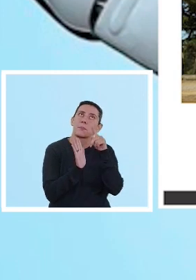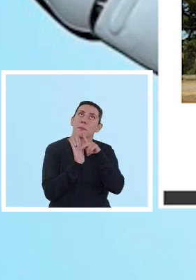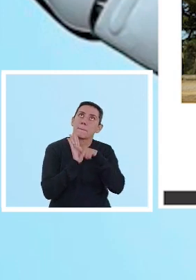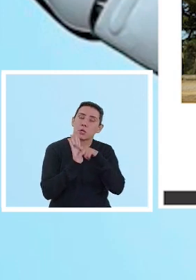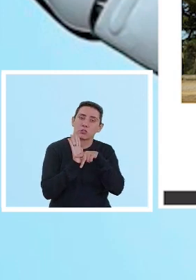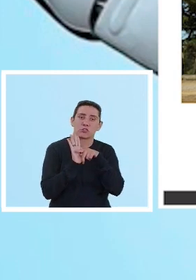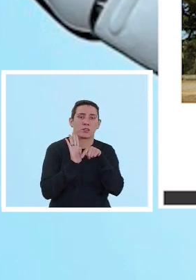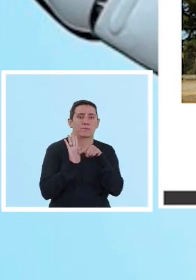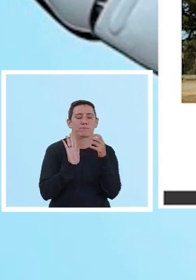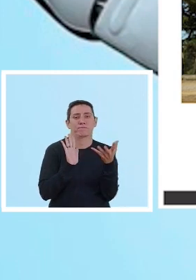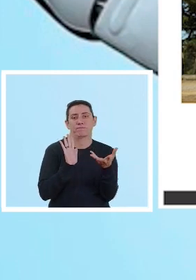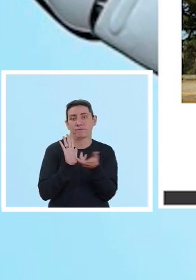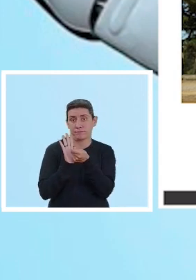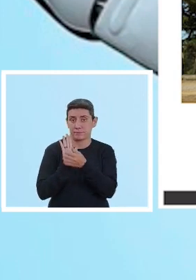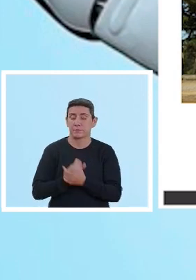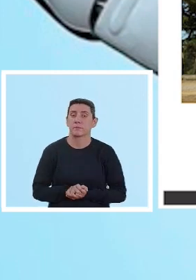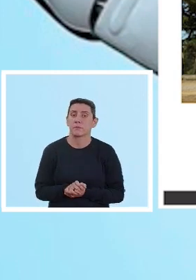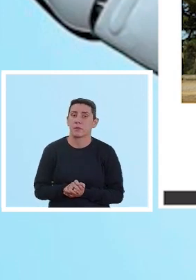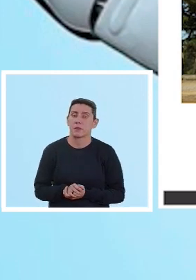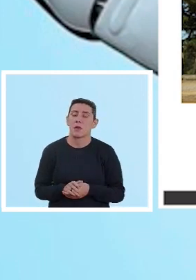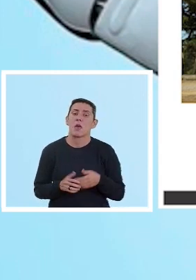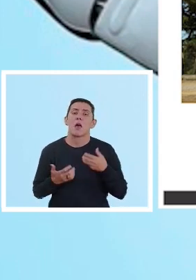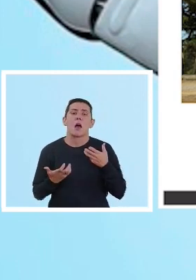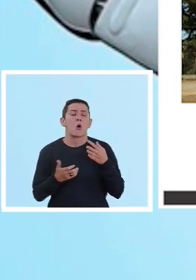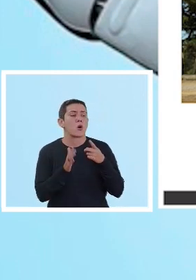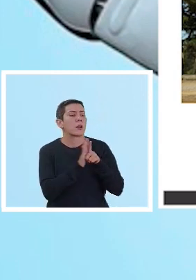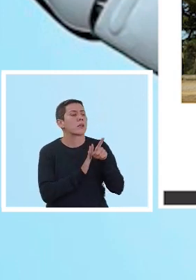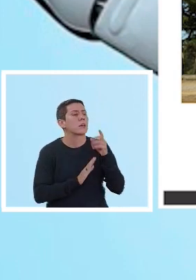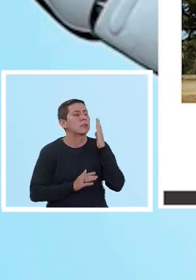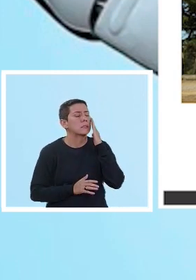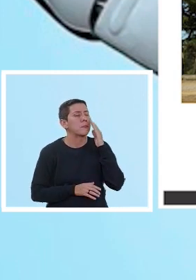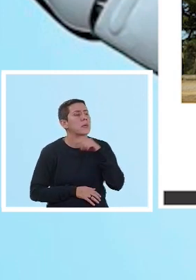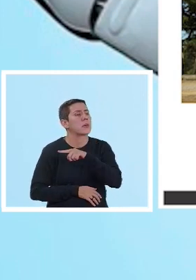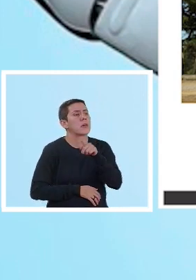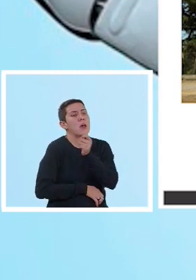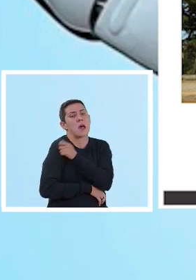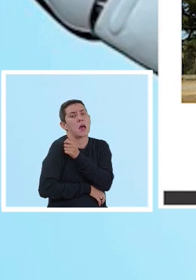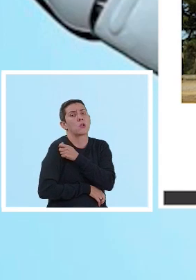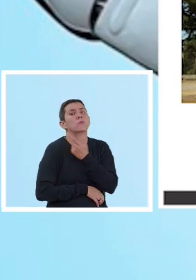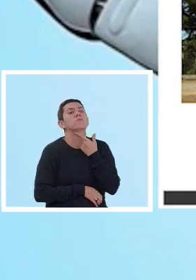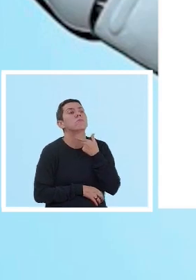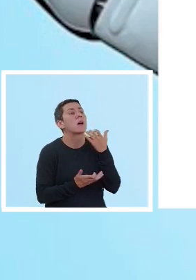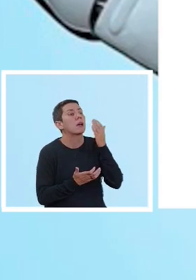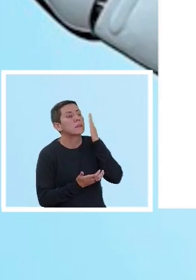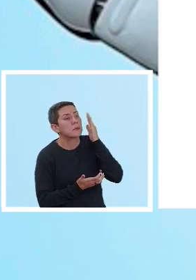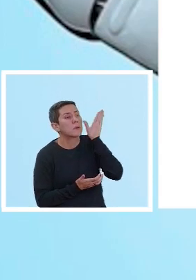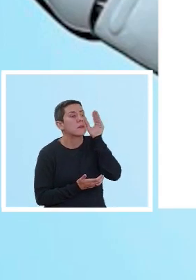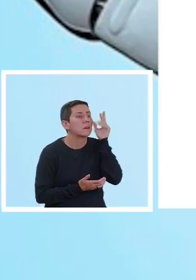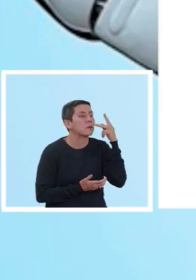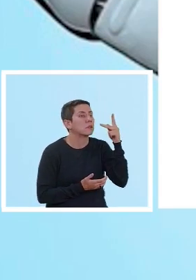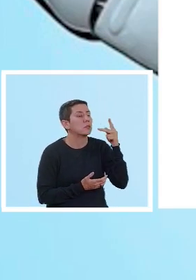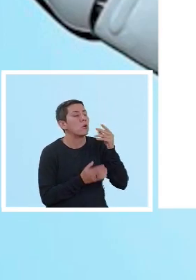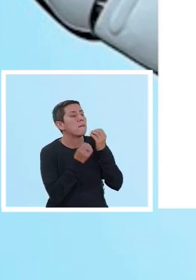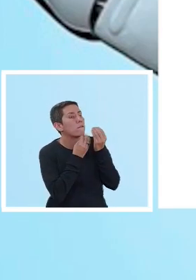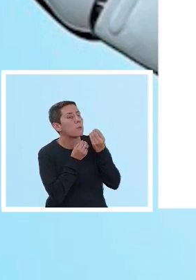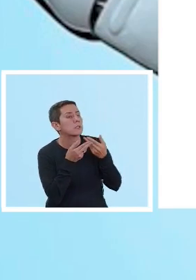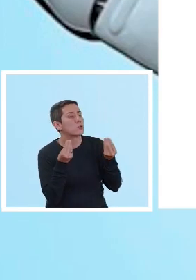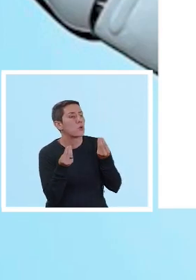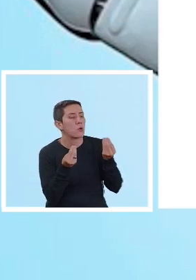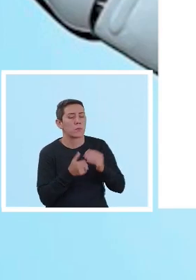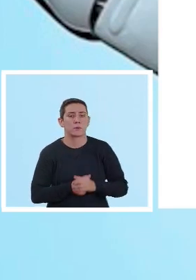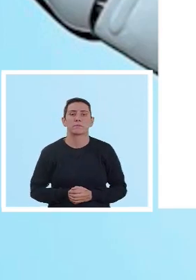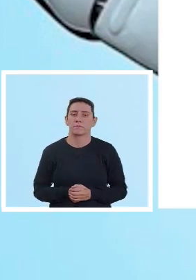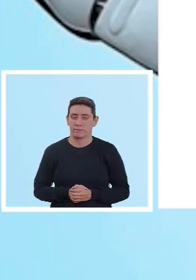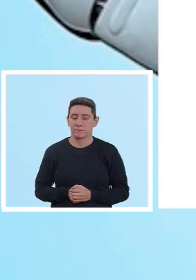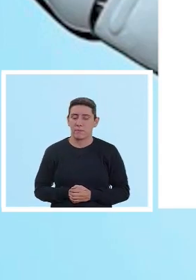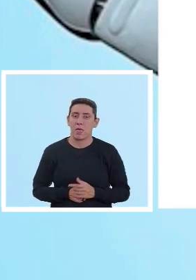e também eu gostaria de saber onde o pessoal encontra mais informações e podem conversar com você Tá certo nós temos a